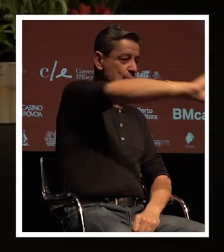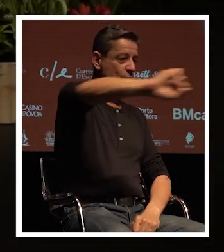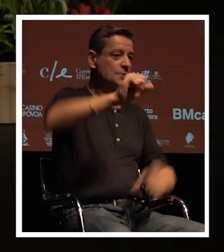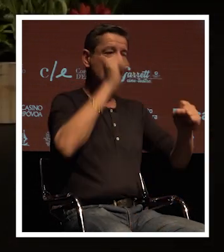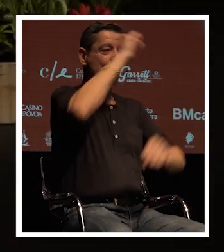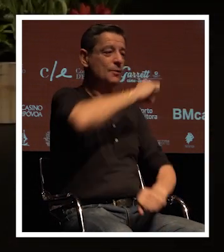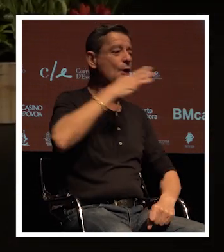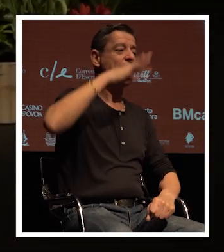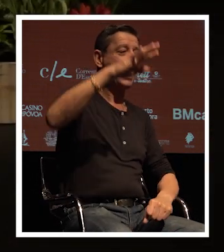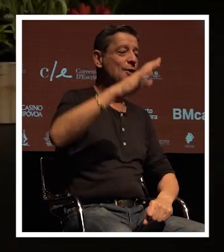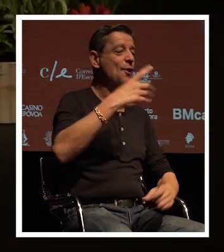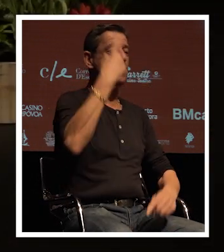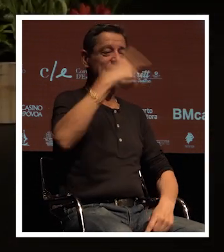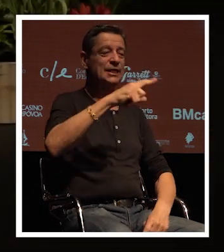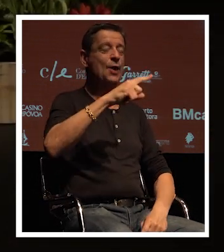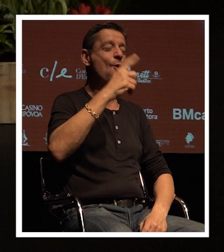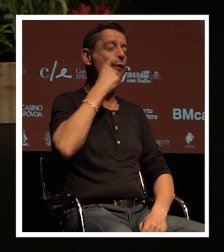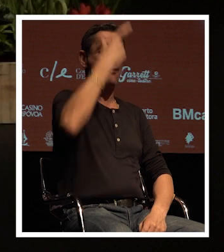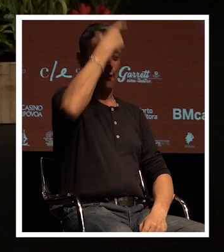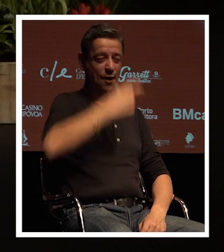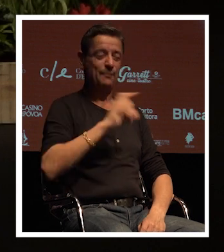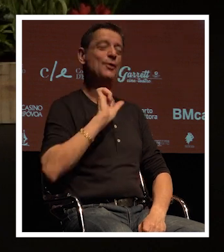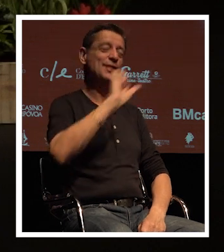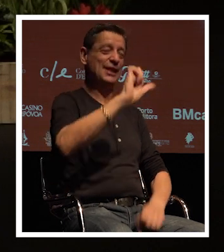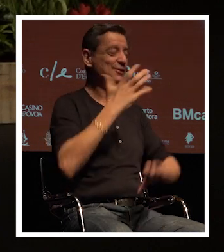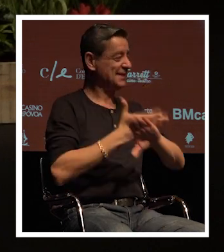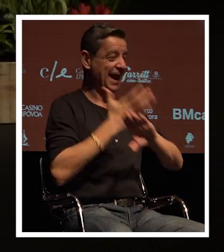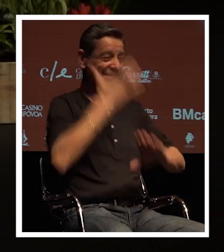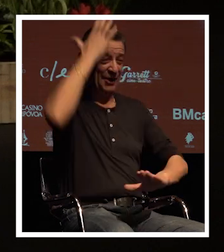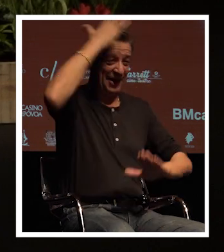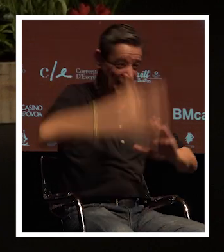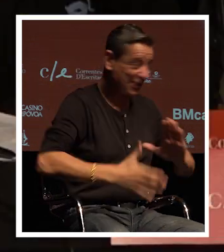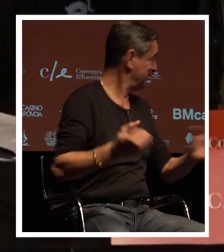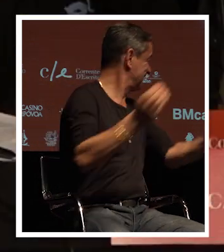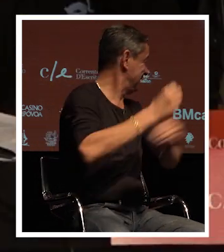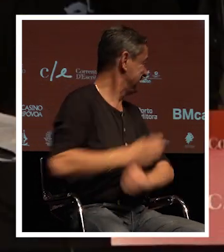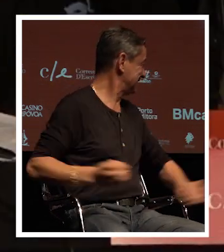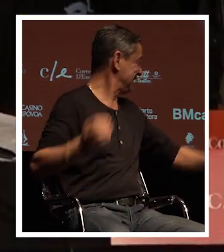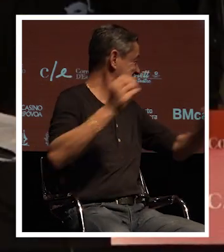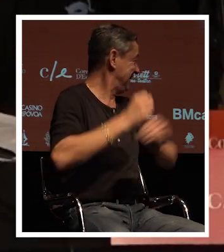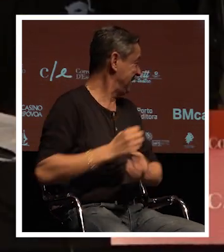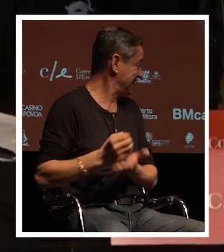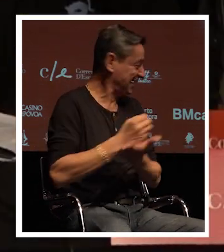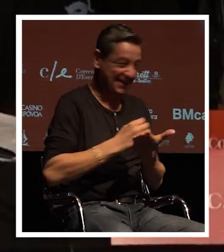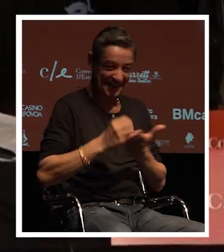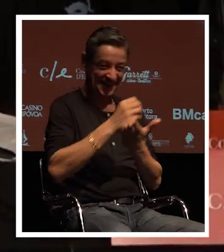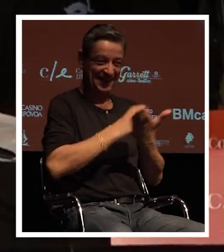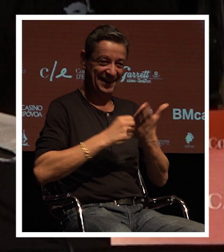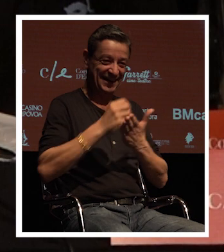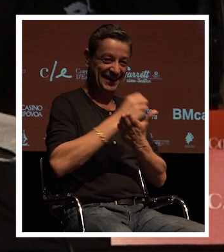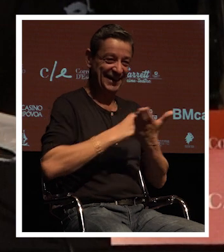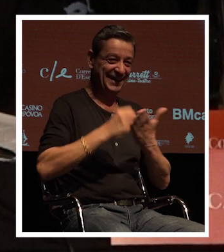quero o teu corpo e o teu sexo e não lhe acontece nada e eu que uso uma uma expressão sóbria e